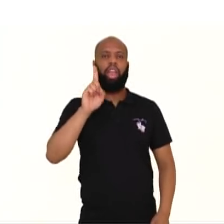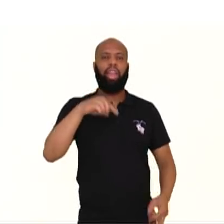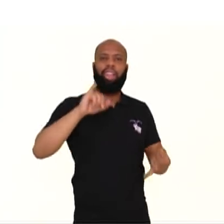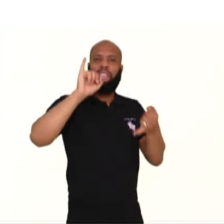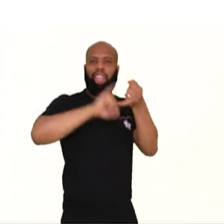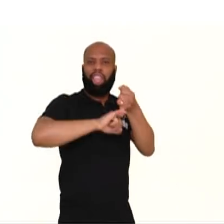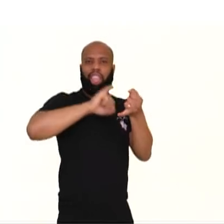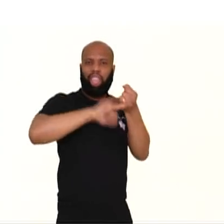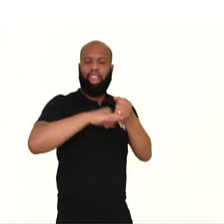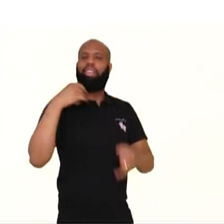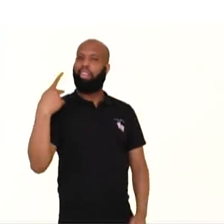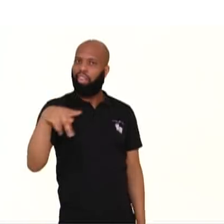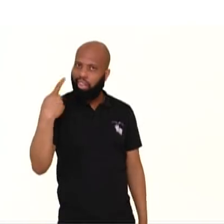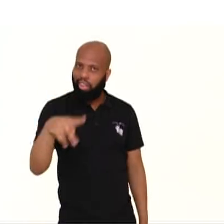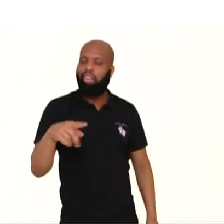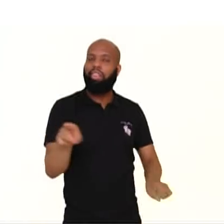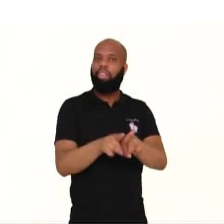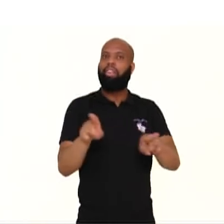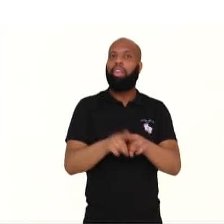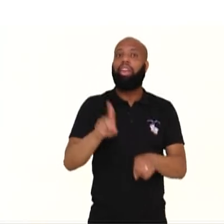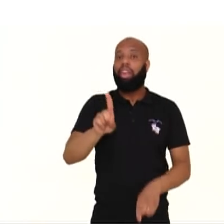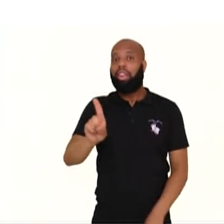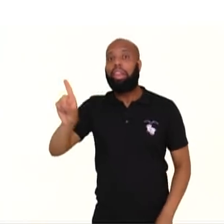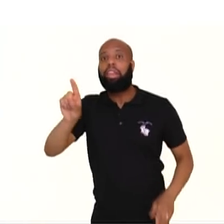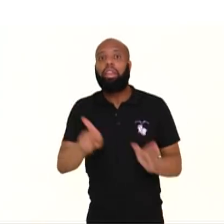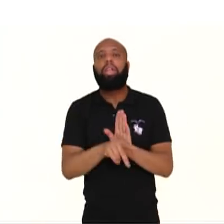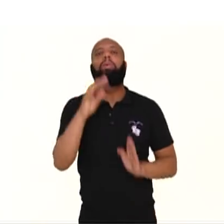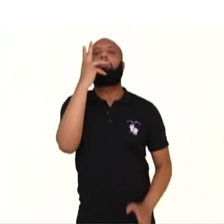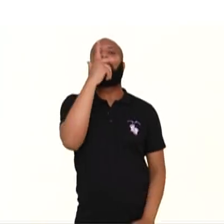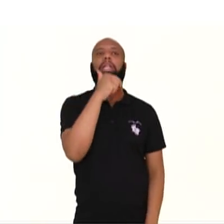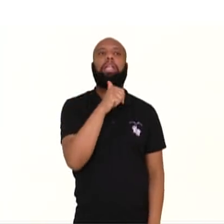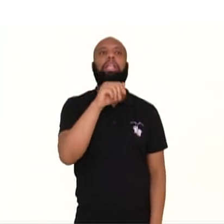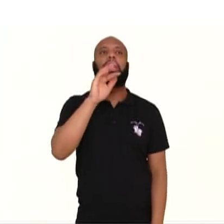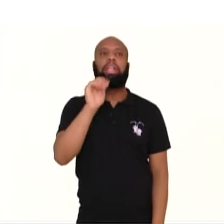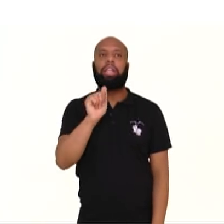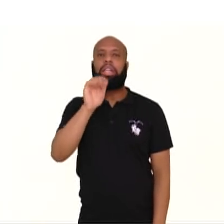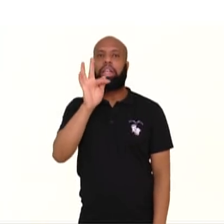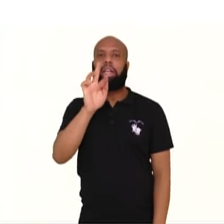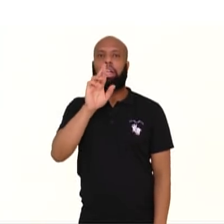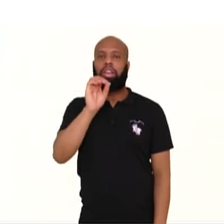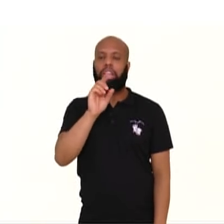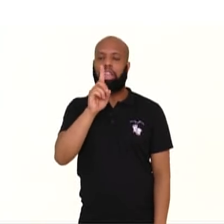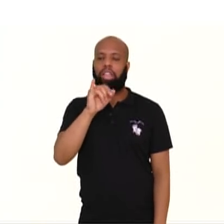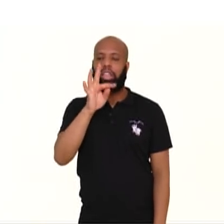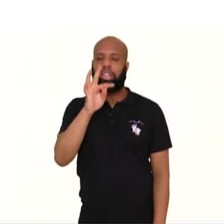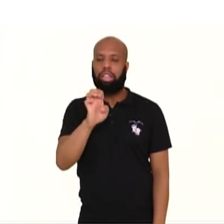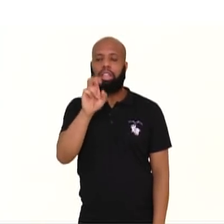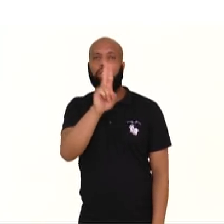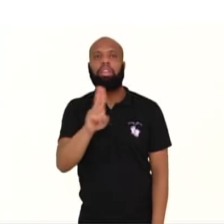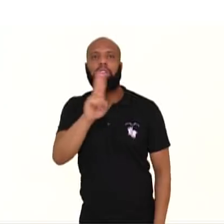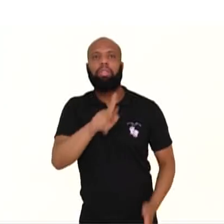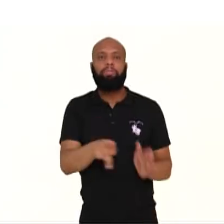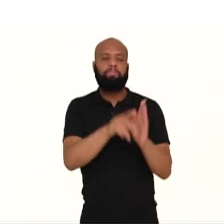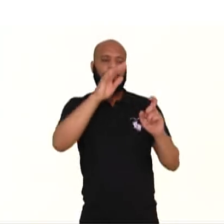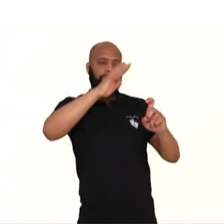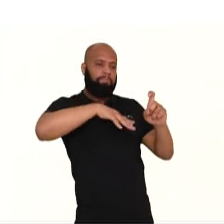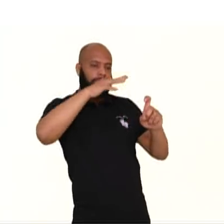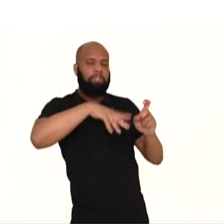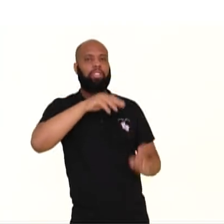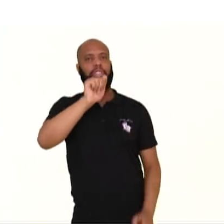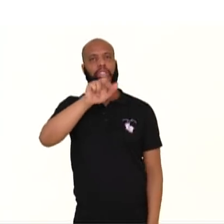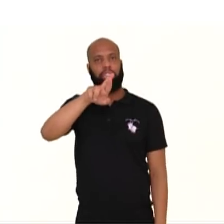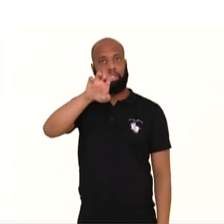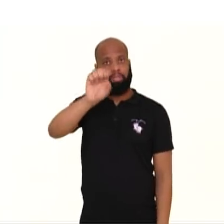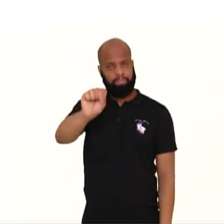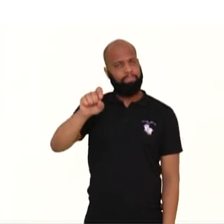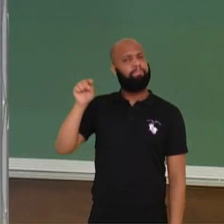e da beleza, né? Esses extremos da guerra e do amor. Os gregos representavam com a mitologia de Ares. Muito bem,